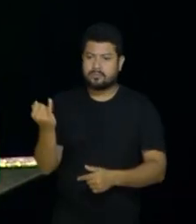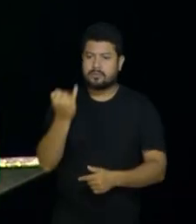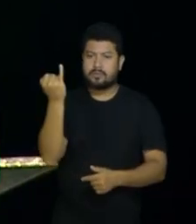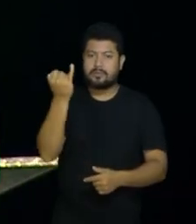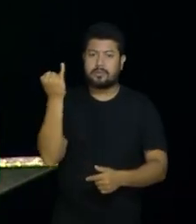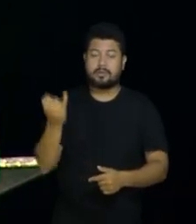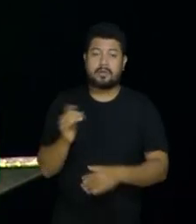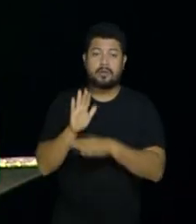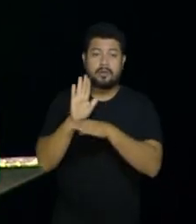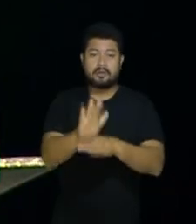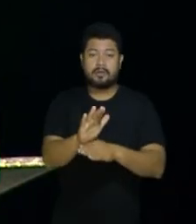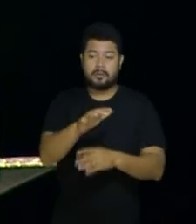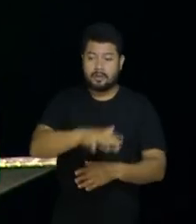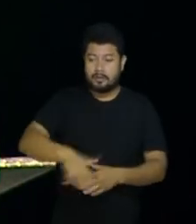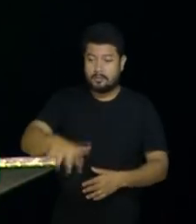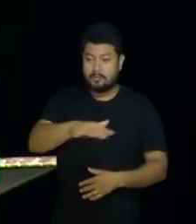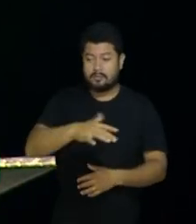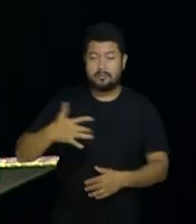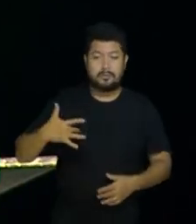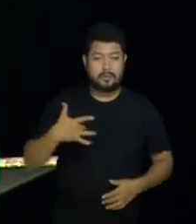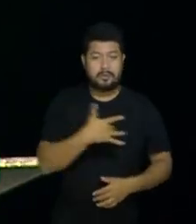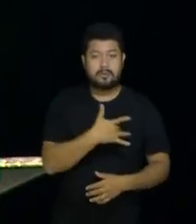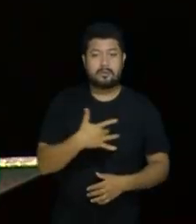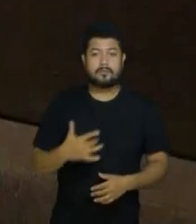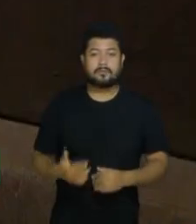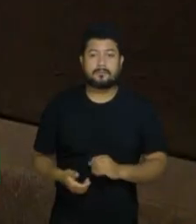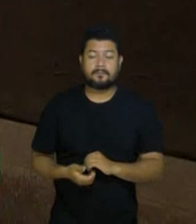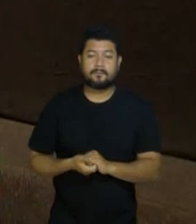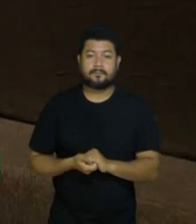dos catarinenses. Muito obrigado, senhor presidente.